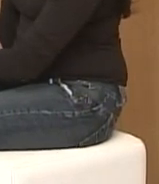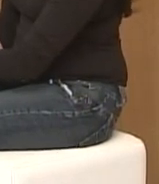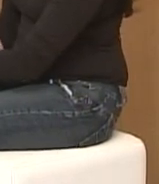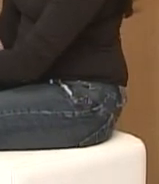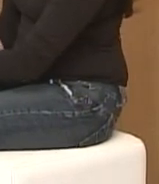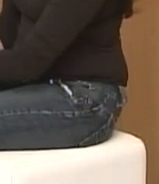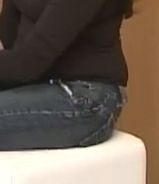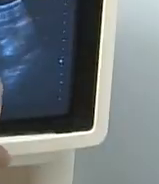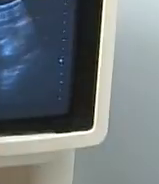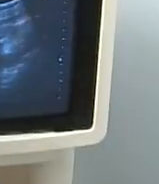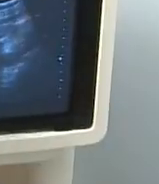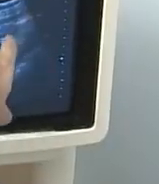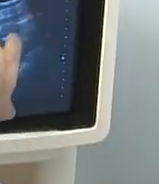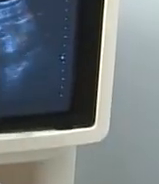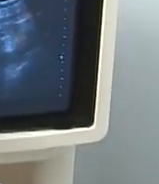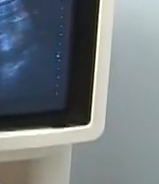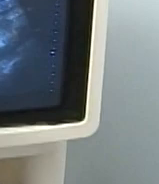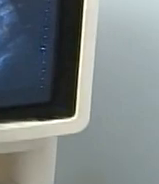problema com comunicação.